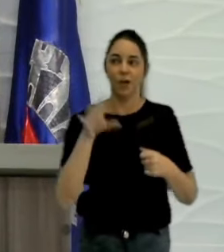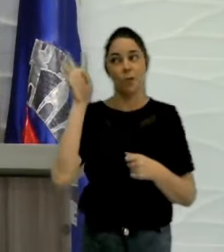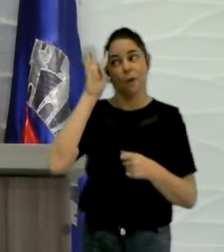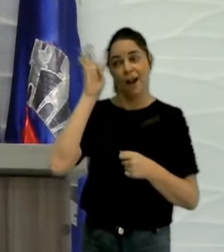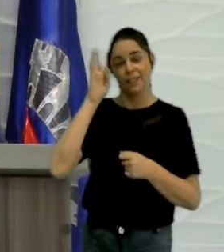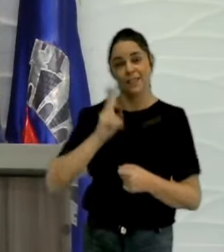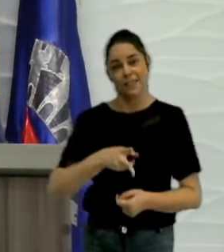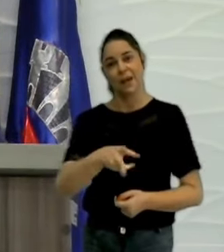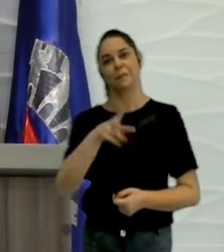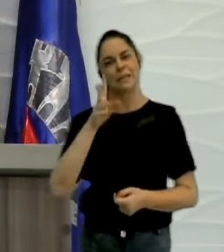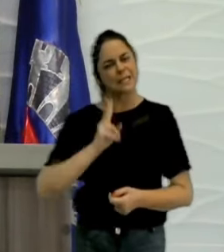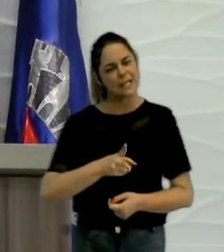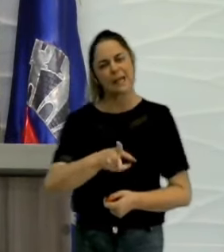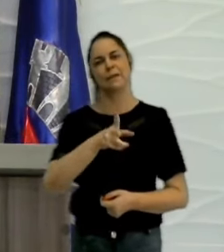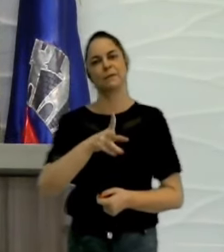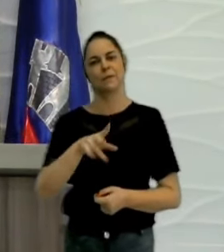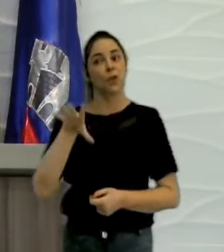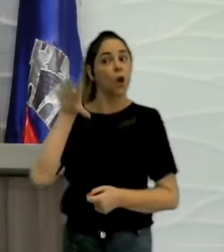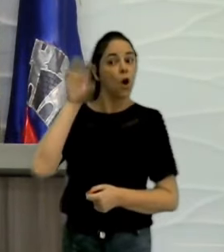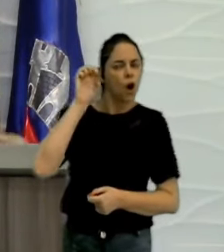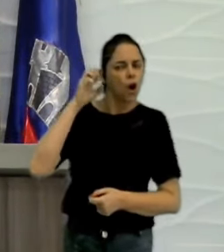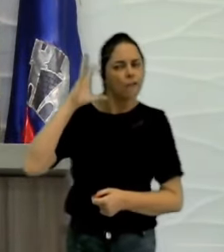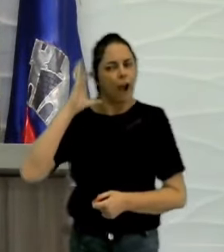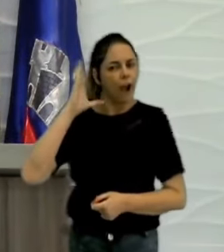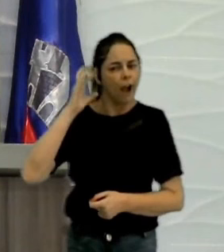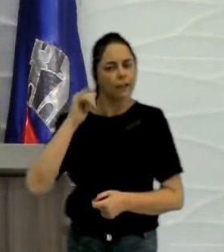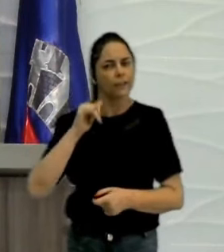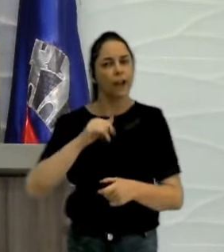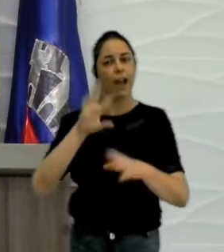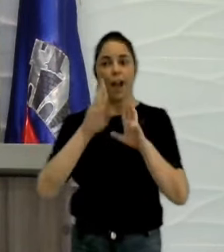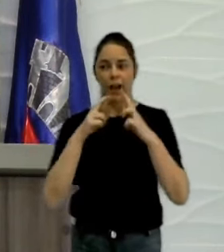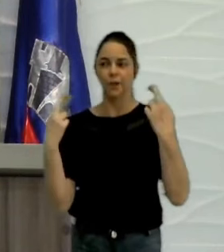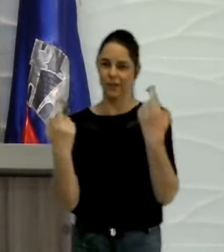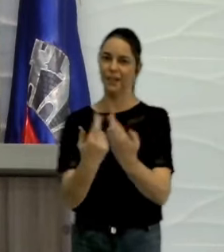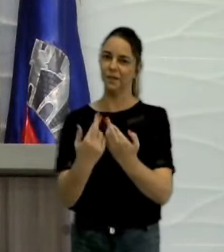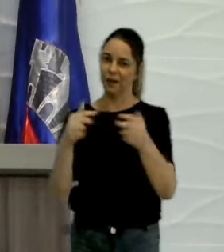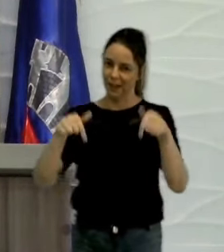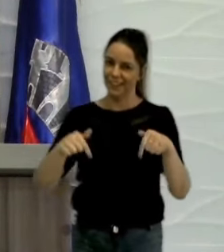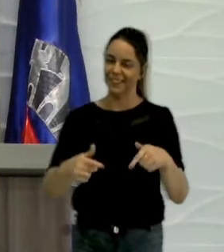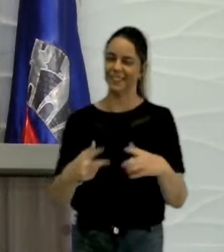quarta-feira ele sempre está ouvindo, assistindo a nossa reunião.